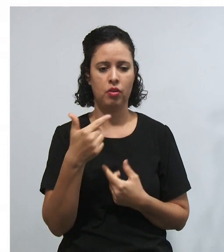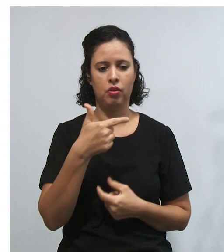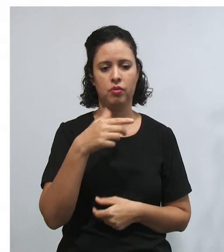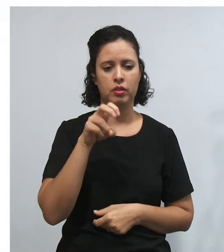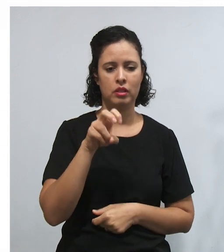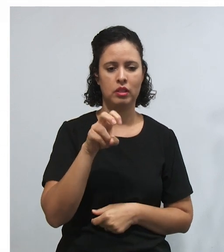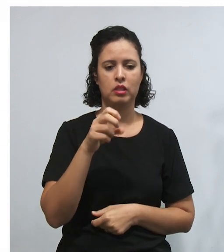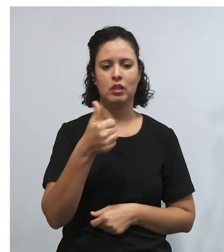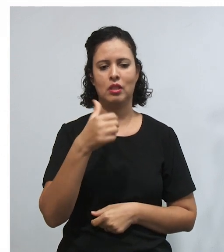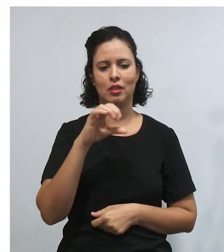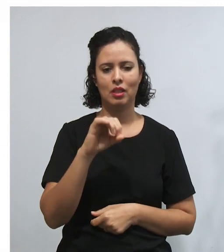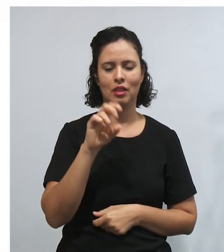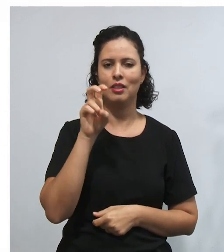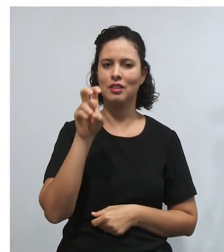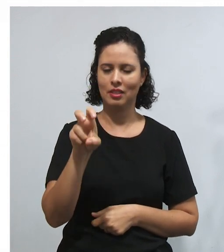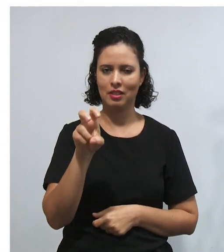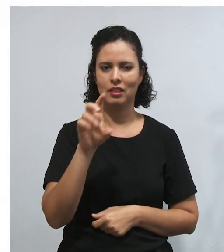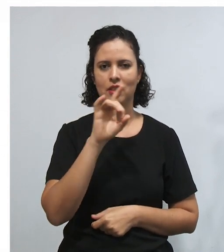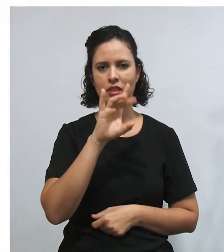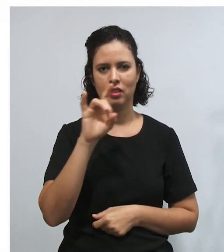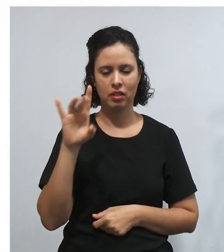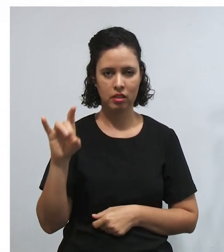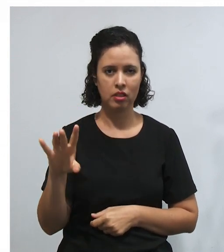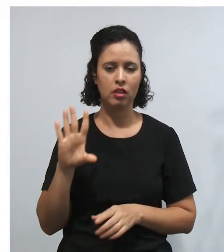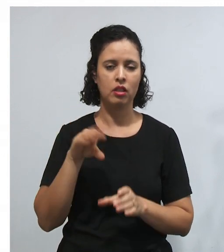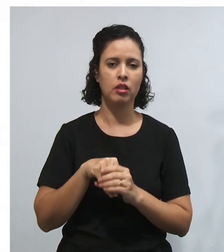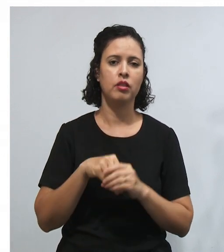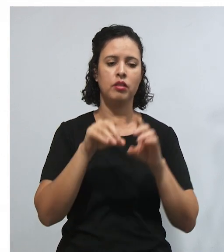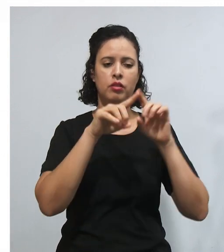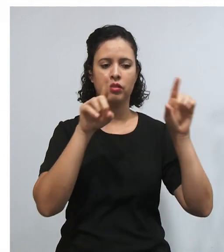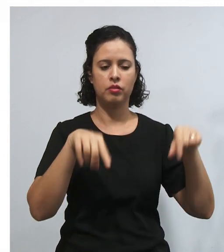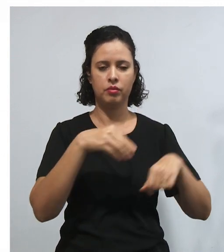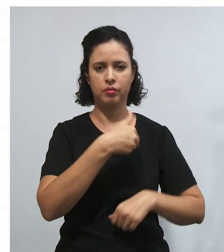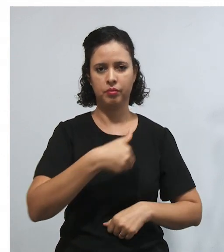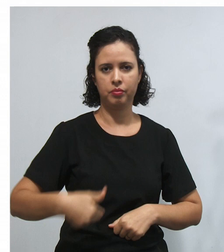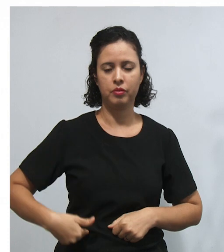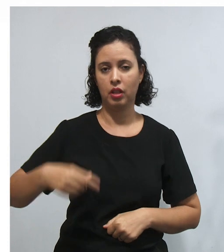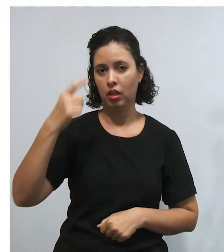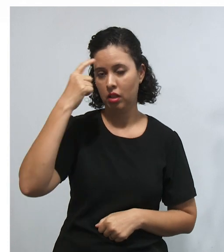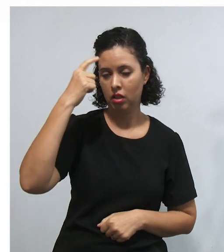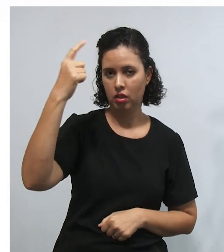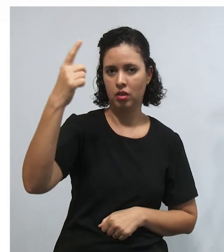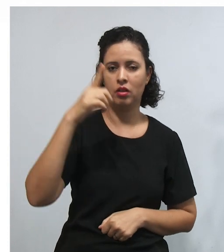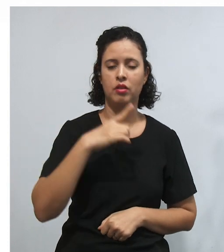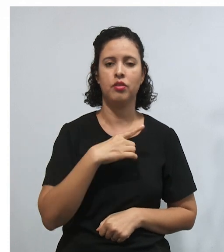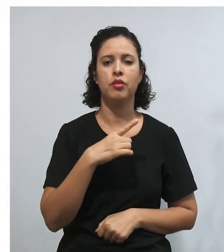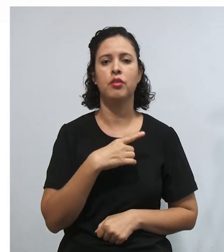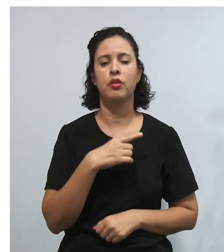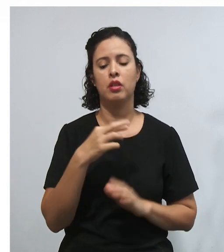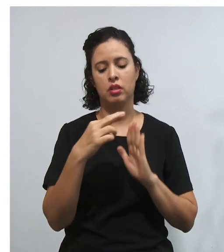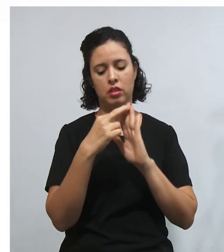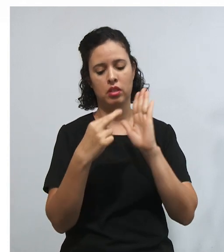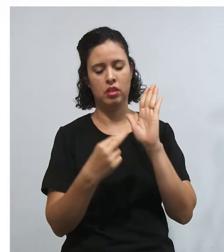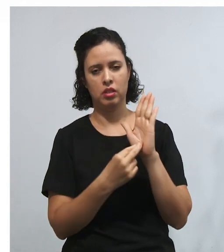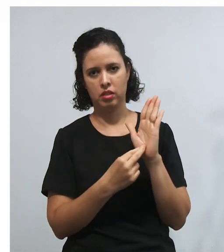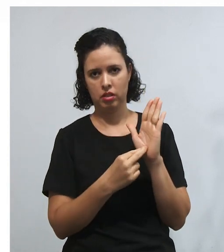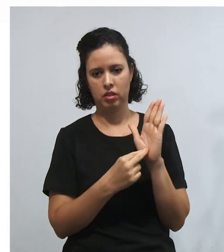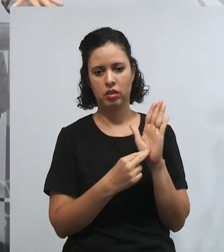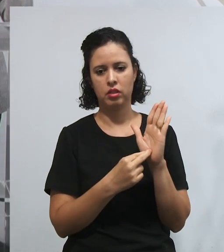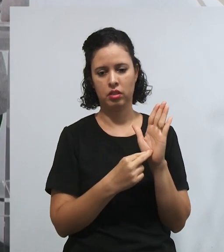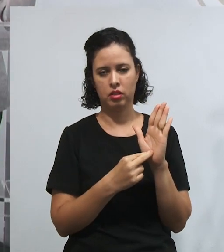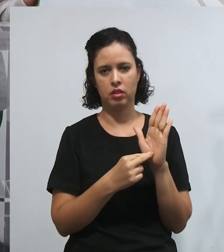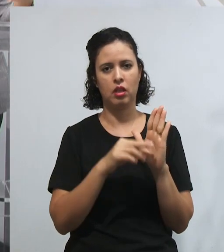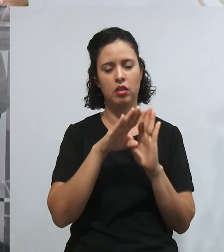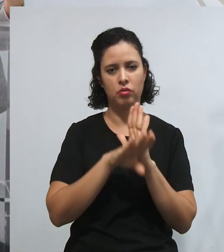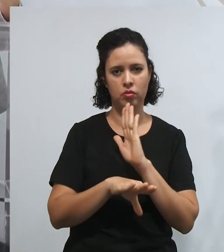serviço público e pelo menos 5 anos para cada dentro do cargo, tá? Lembrando ainda que nós temos as regras, tá?